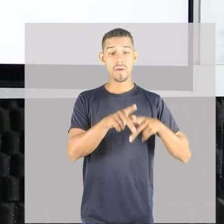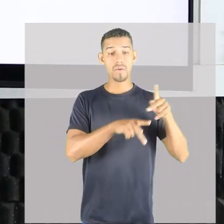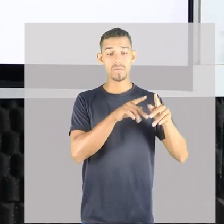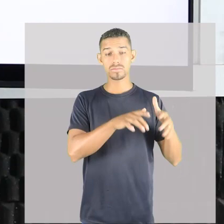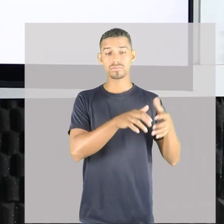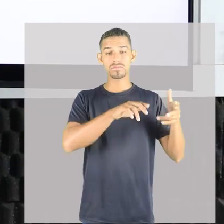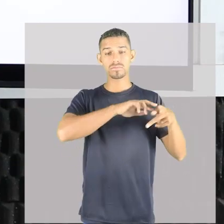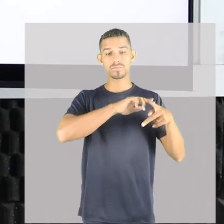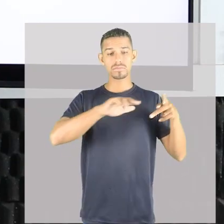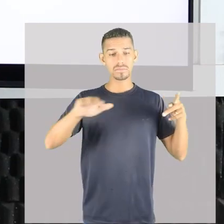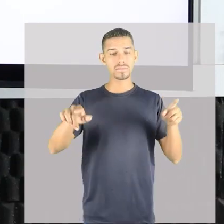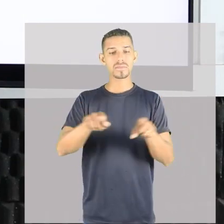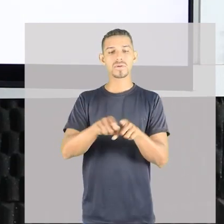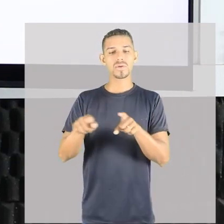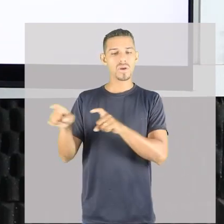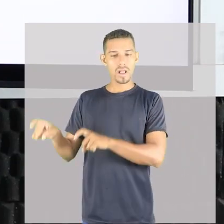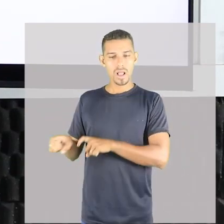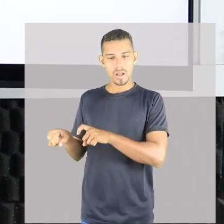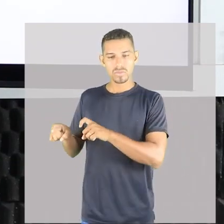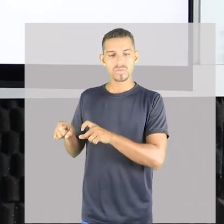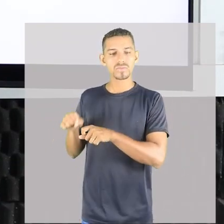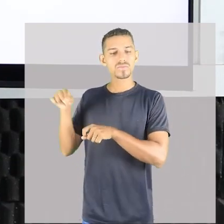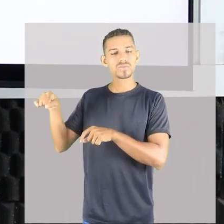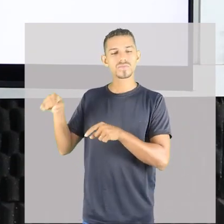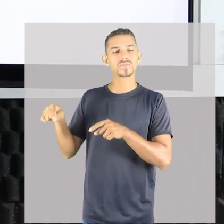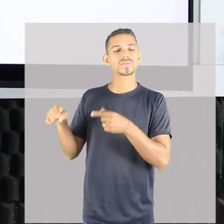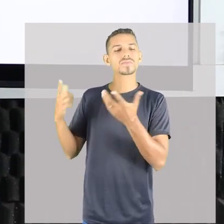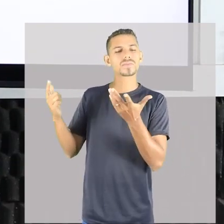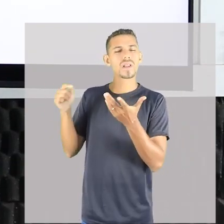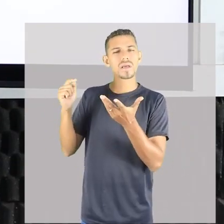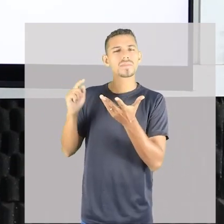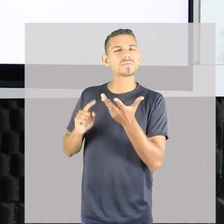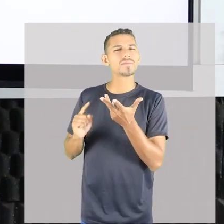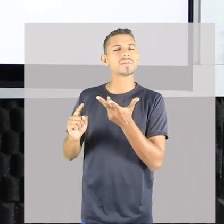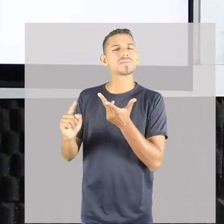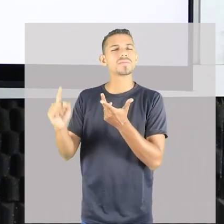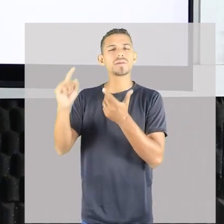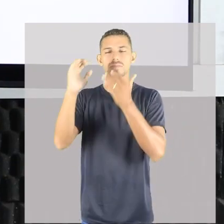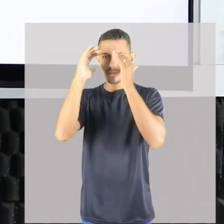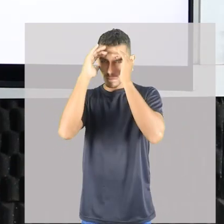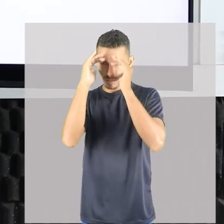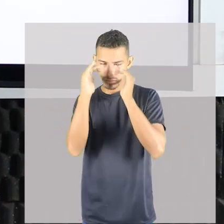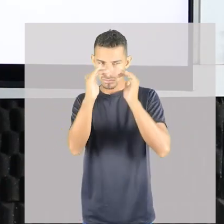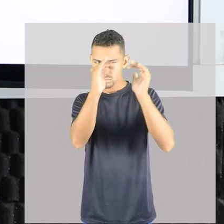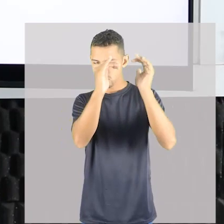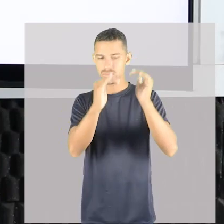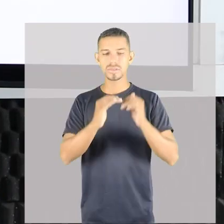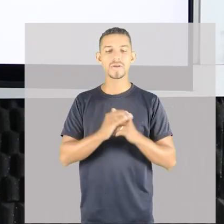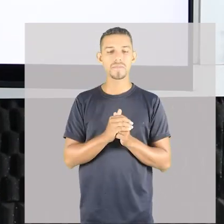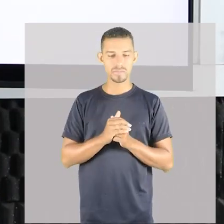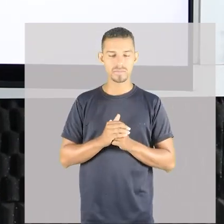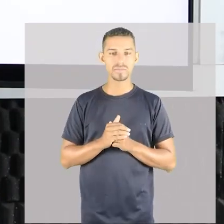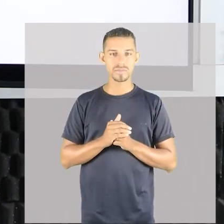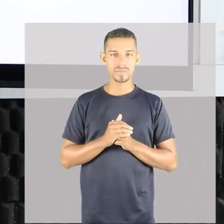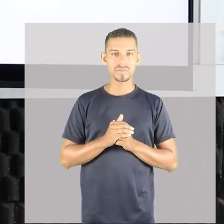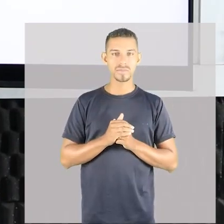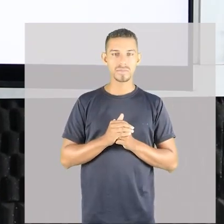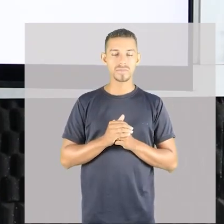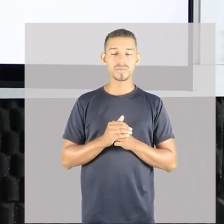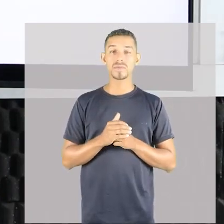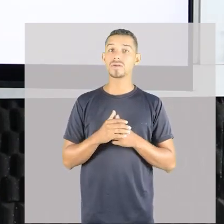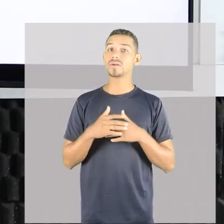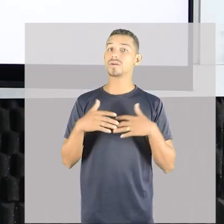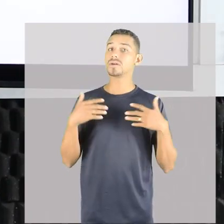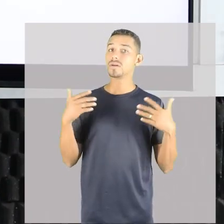rural, com os camponeses ainda sujeitos a vestígios de servidão. Então, olha só. Olha